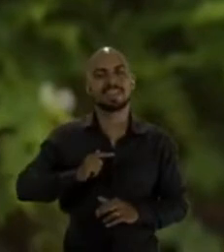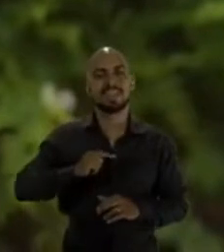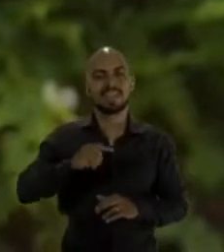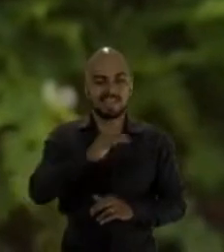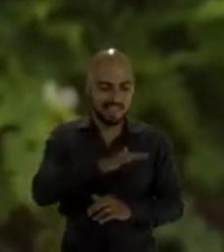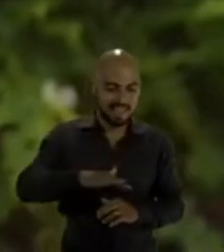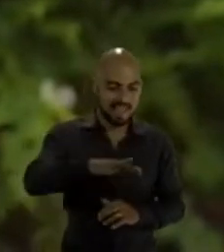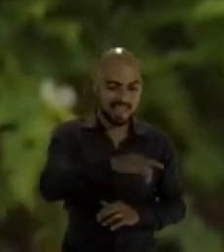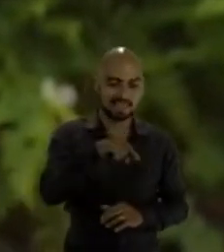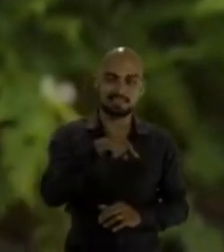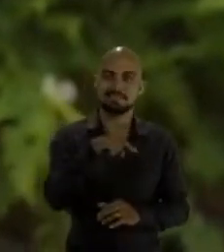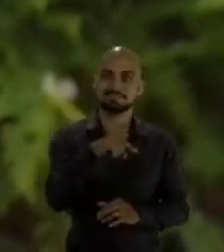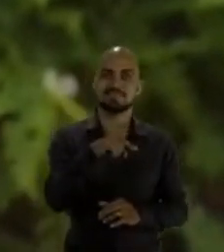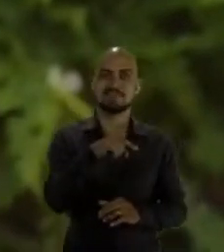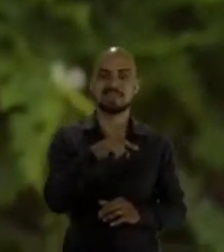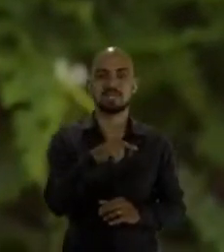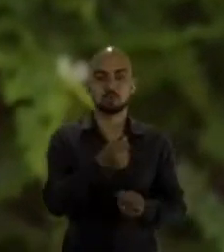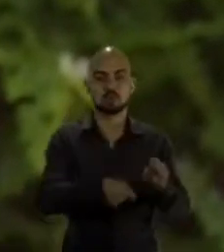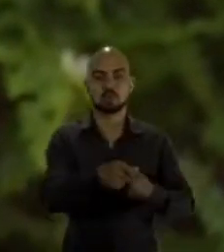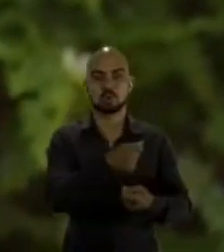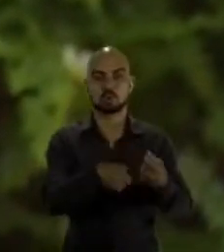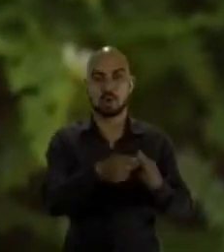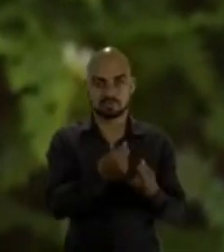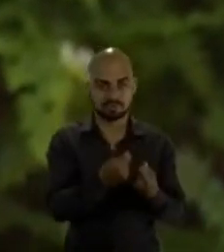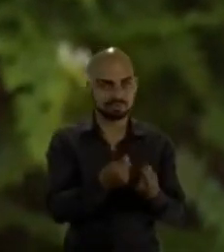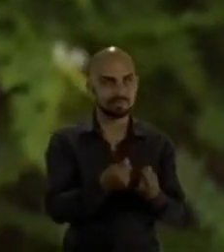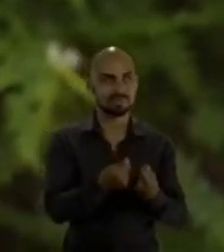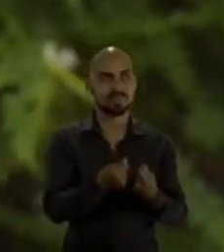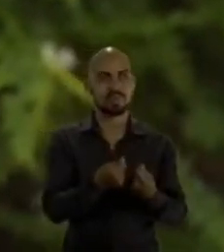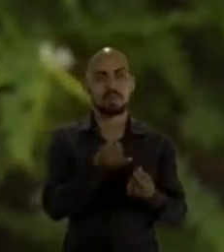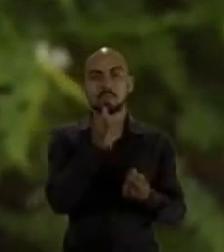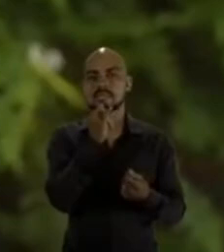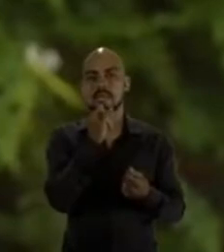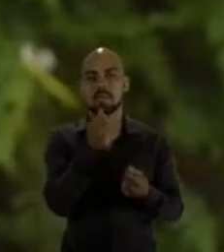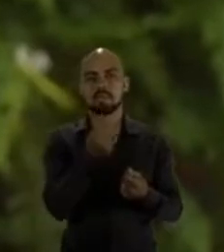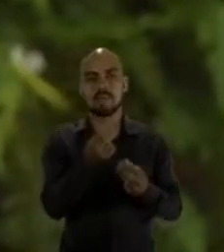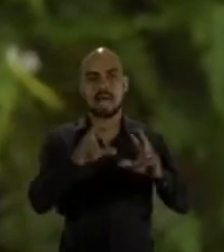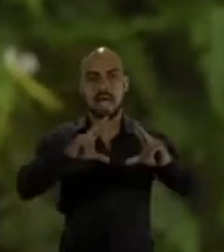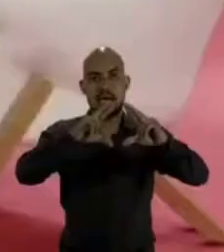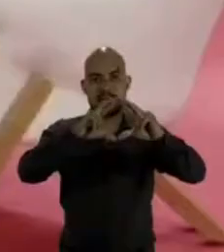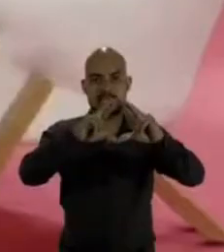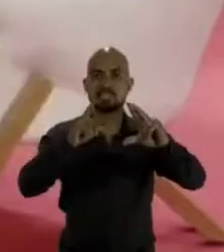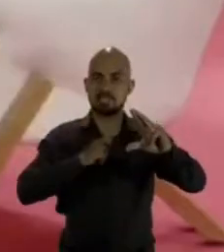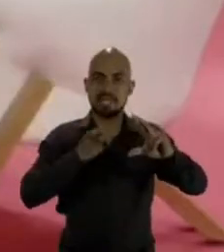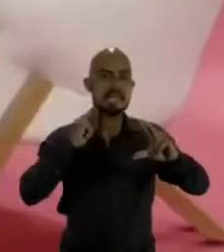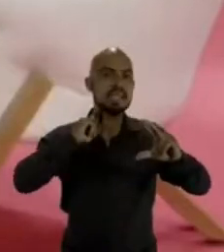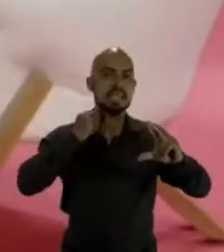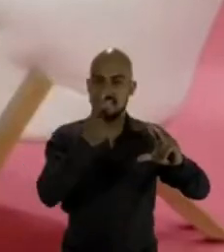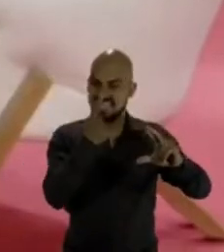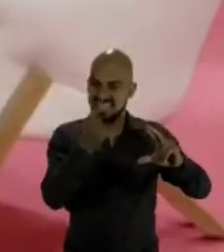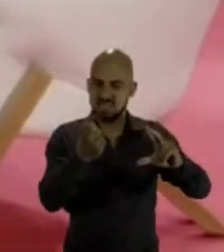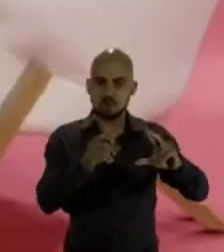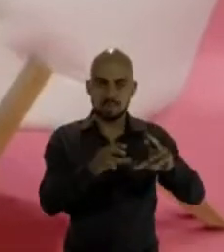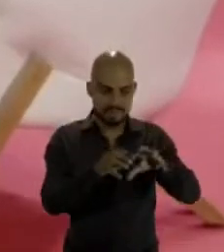nessa área, né, de socioeconômico mesmo. Então, assim, da gente ter a reciclagem lá em casa, a gente tem os lixos separados, a